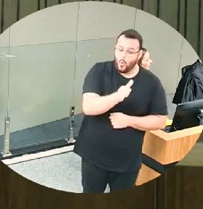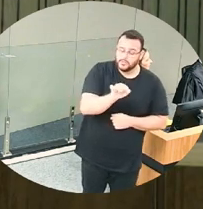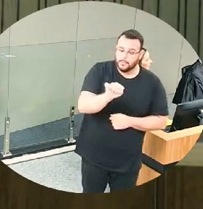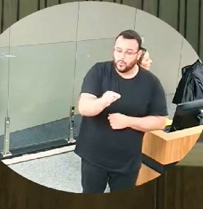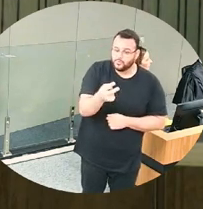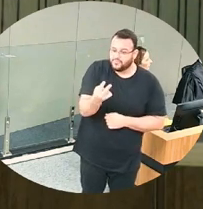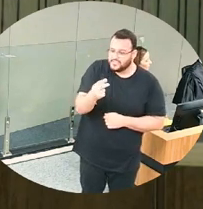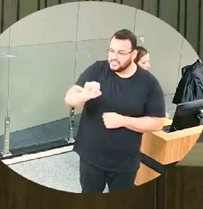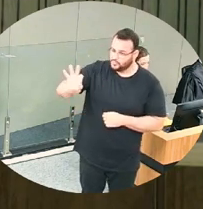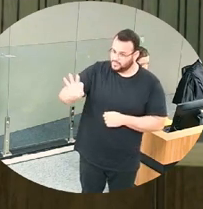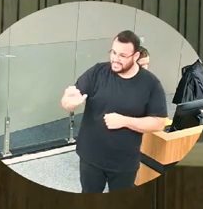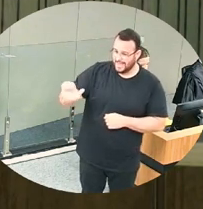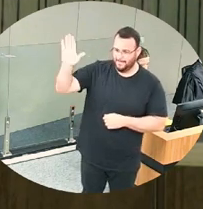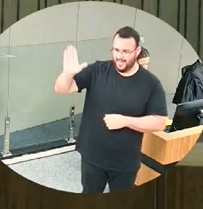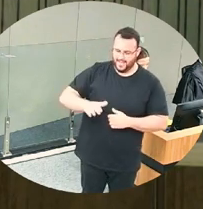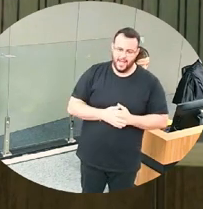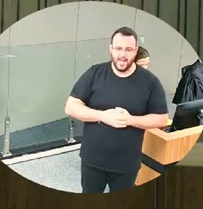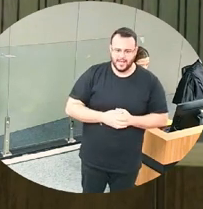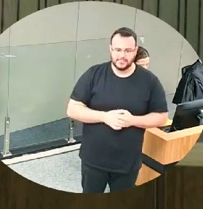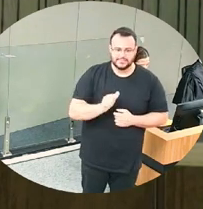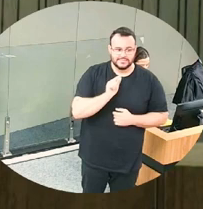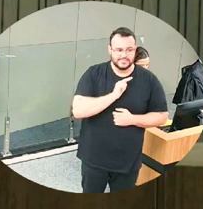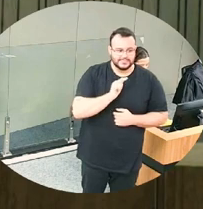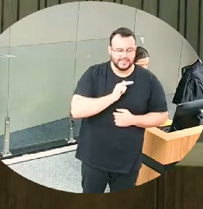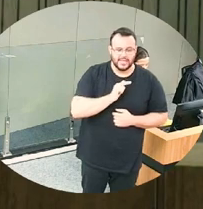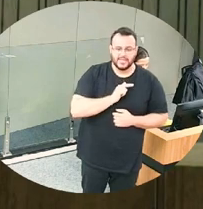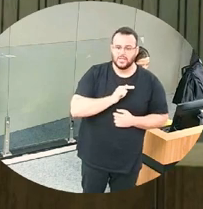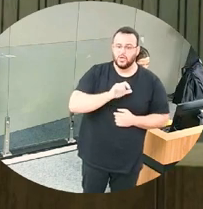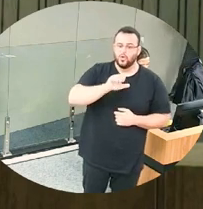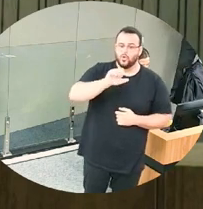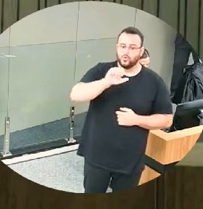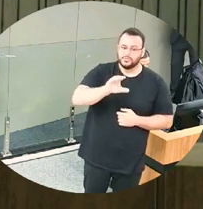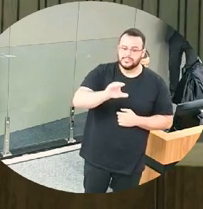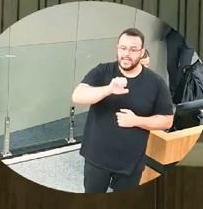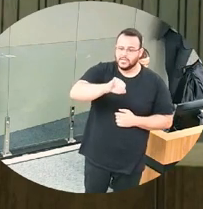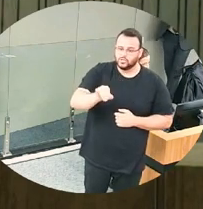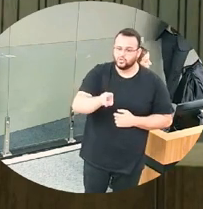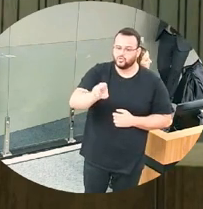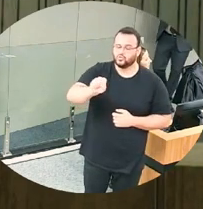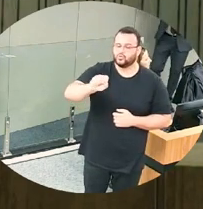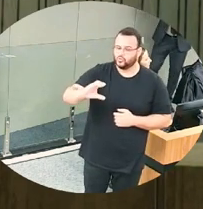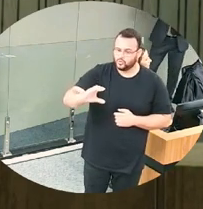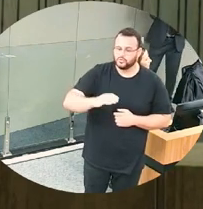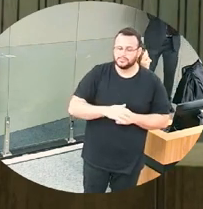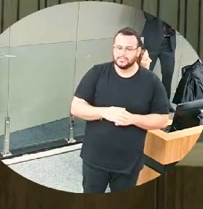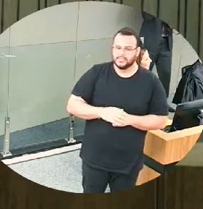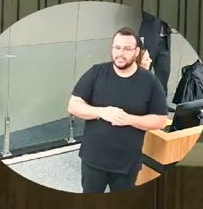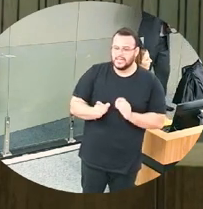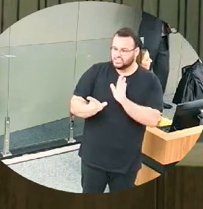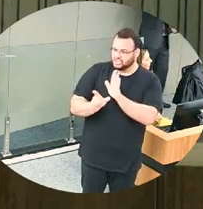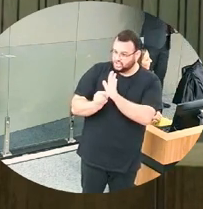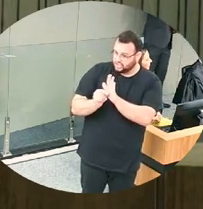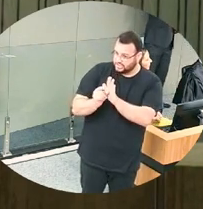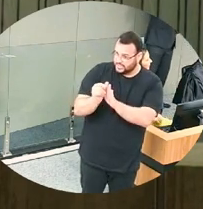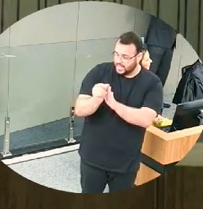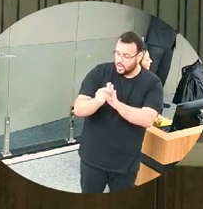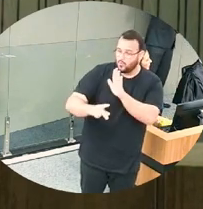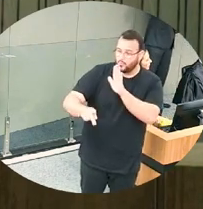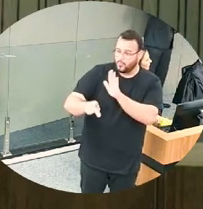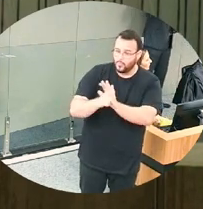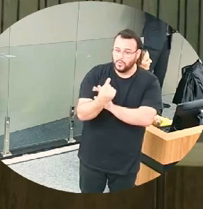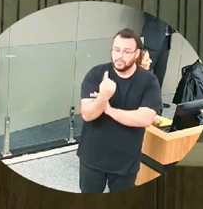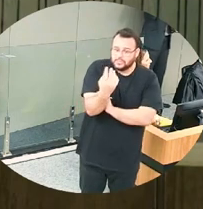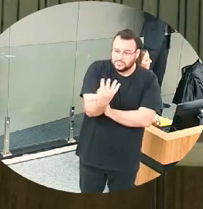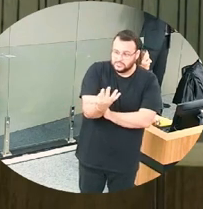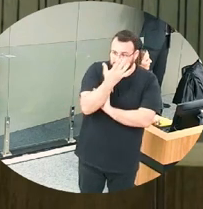a mais instalamos um sejusc para cada foro cjus digital em várias isoladas com destinação de